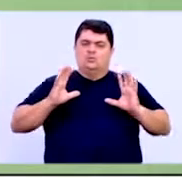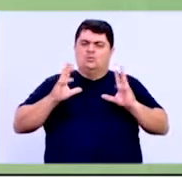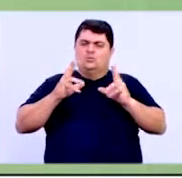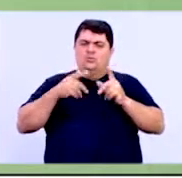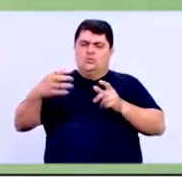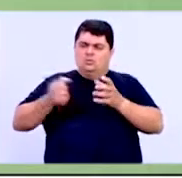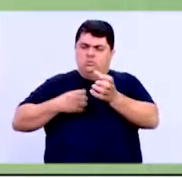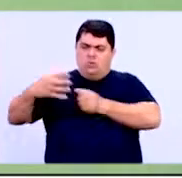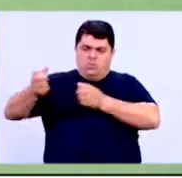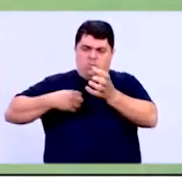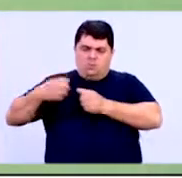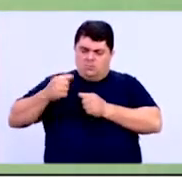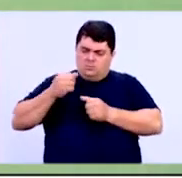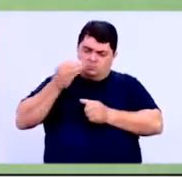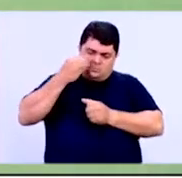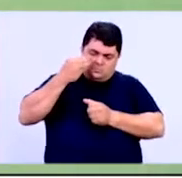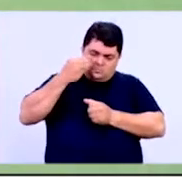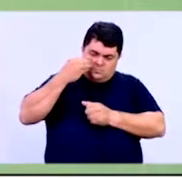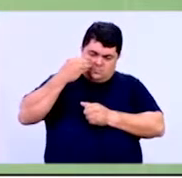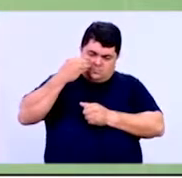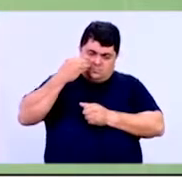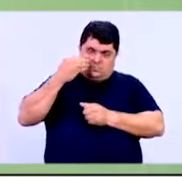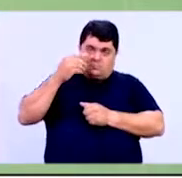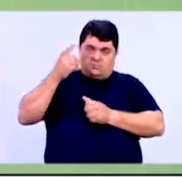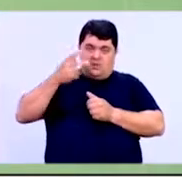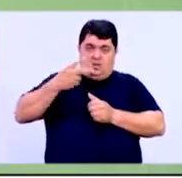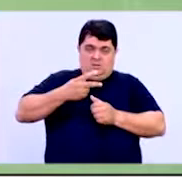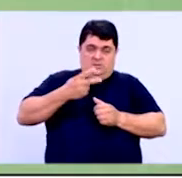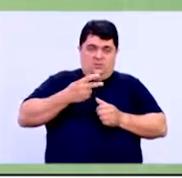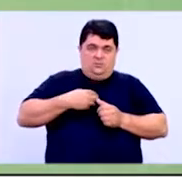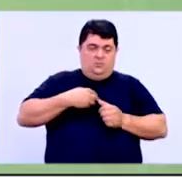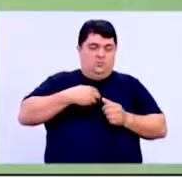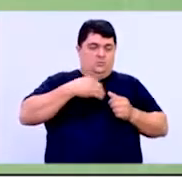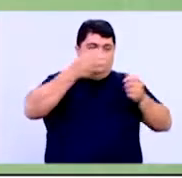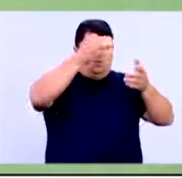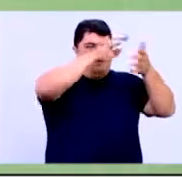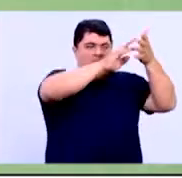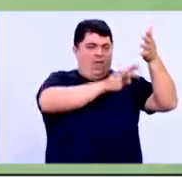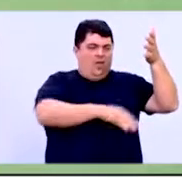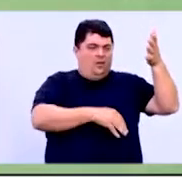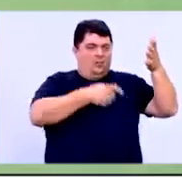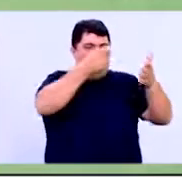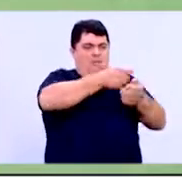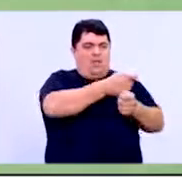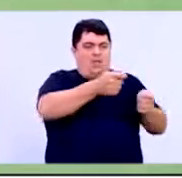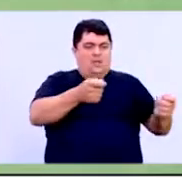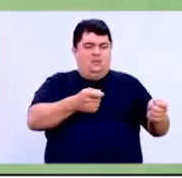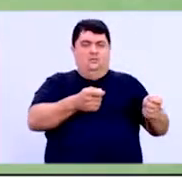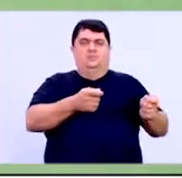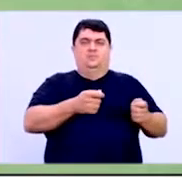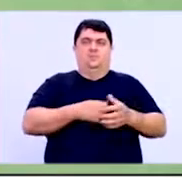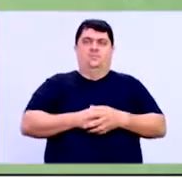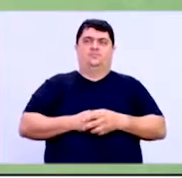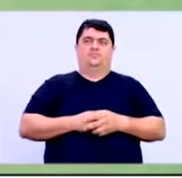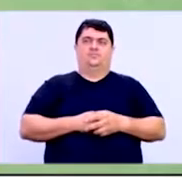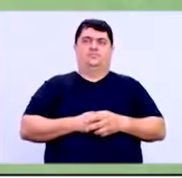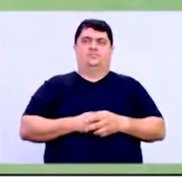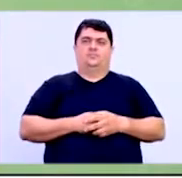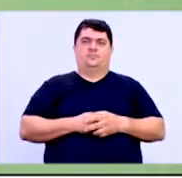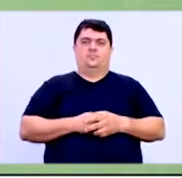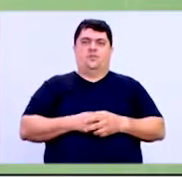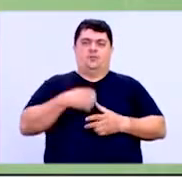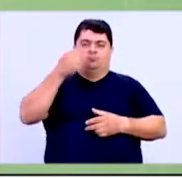temos previstos e depois listamos tudo o que temos a pagar. É uma resposta... do passo a passo, né,